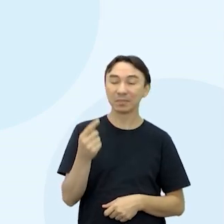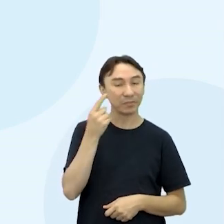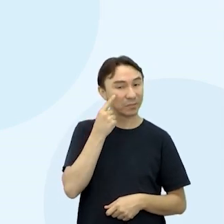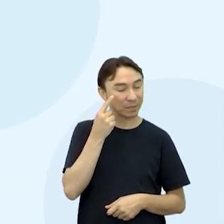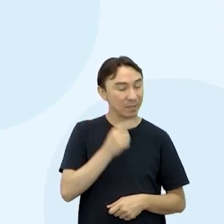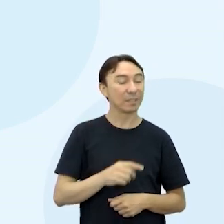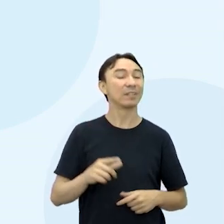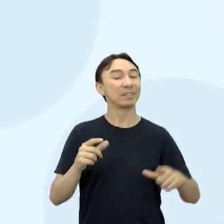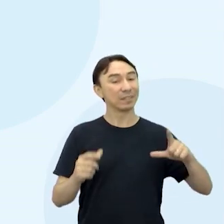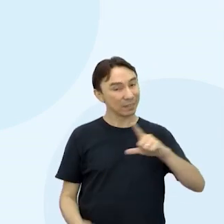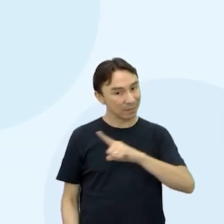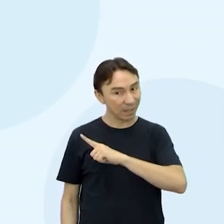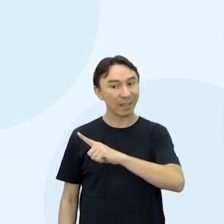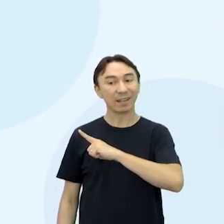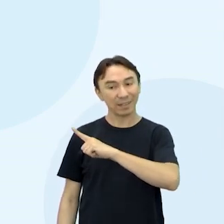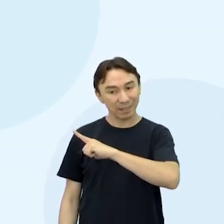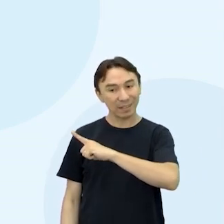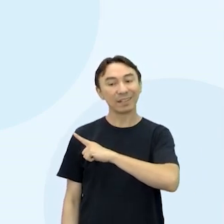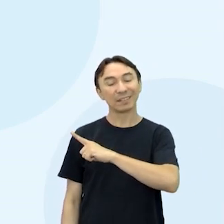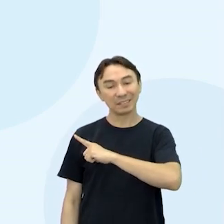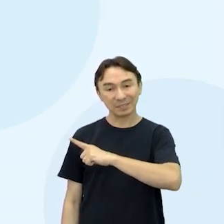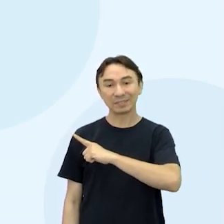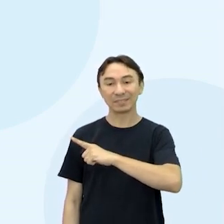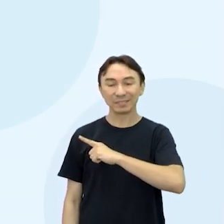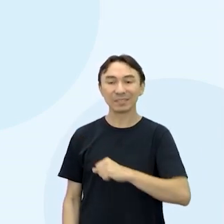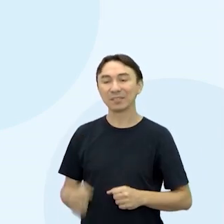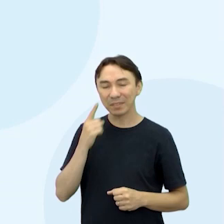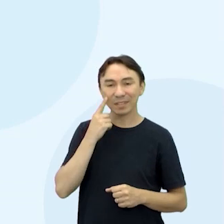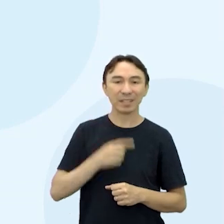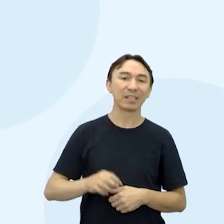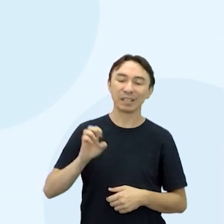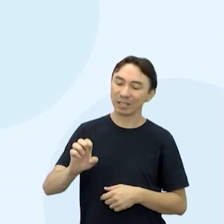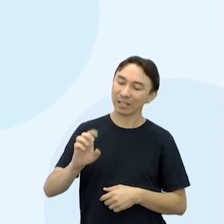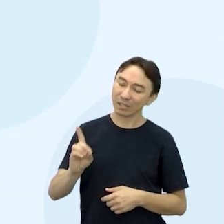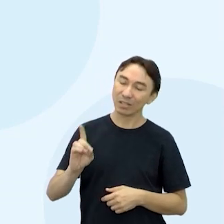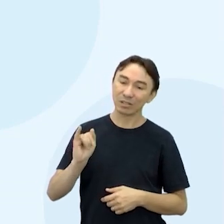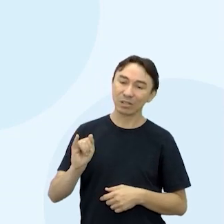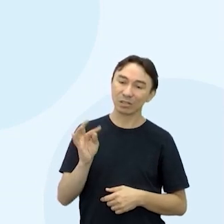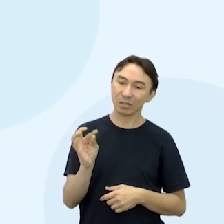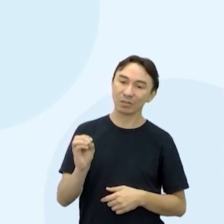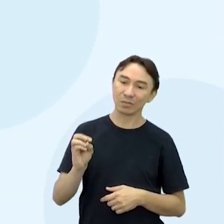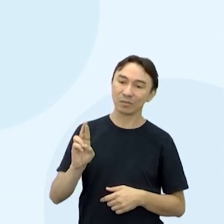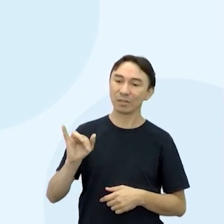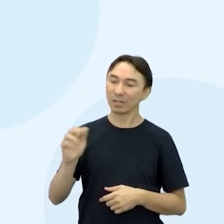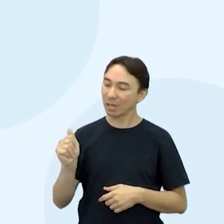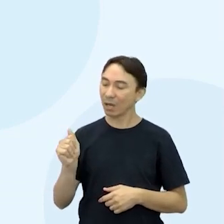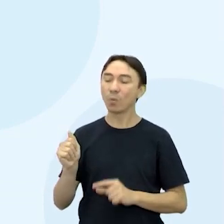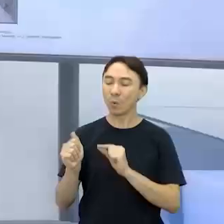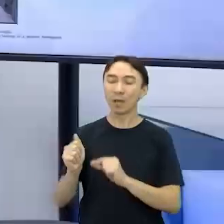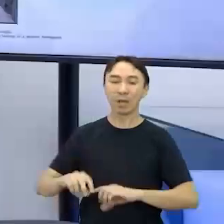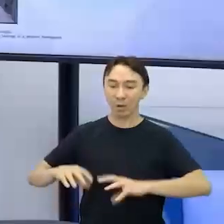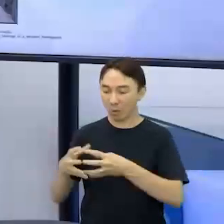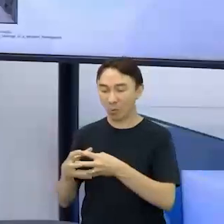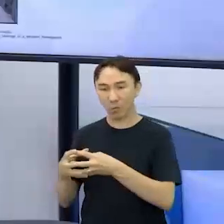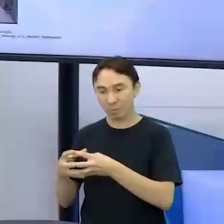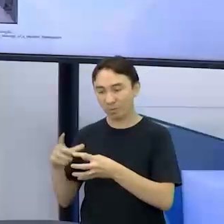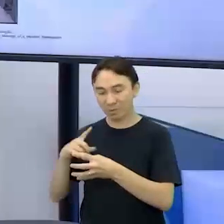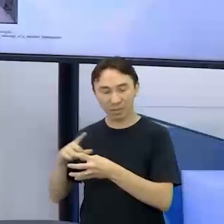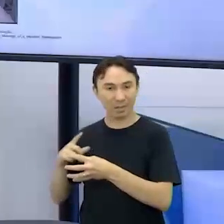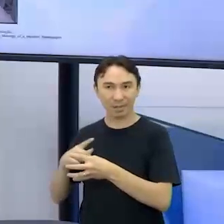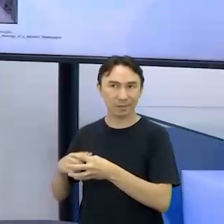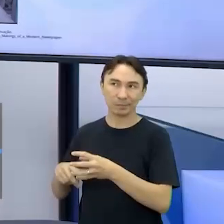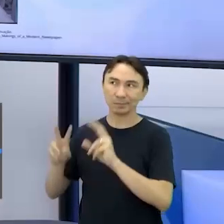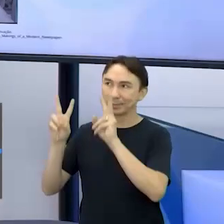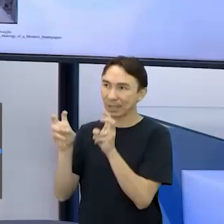2. Você vai ver a explicação. Editorias são basicamente um grupo no jornal que trabalha um certo tema. Editoria de